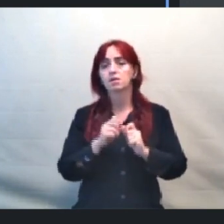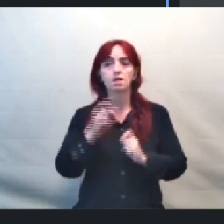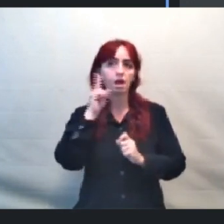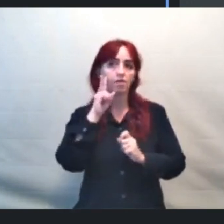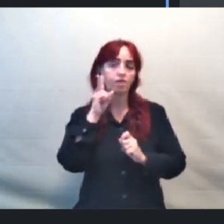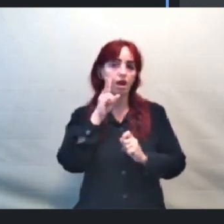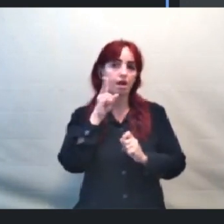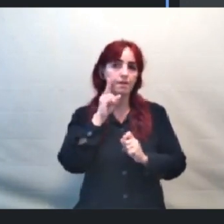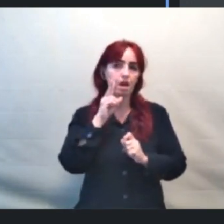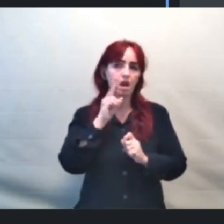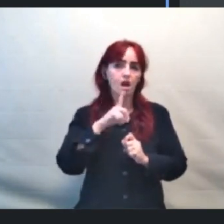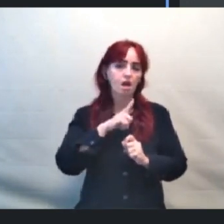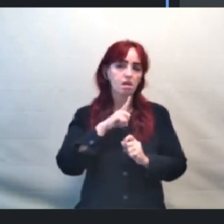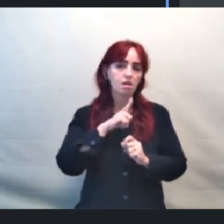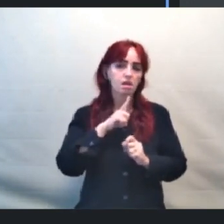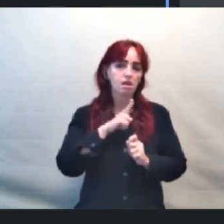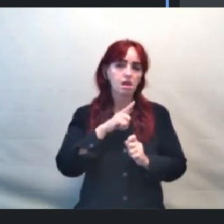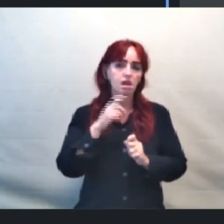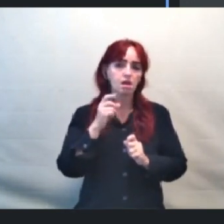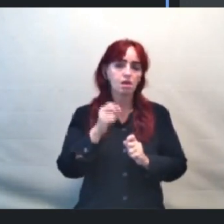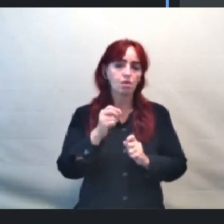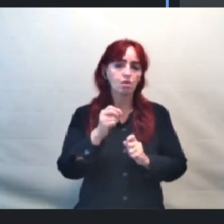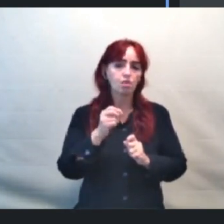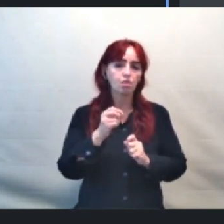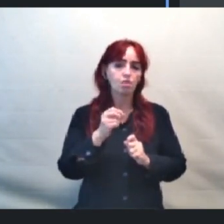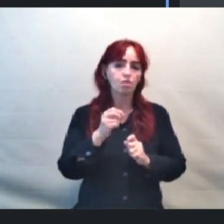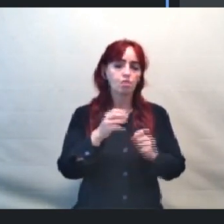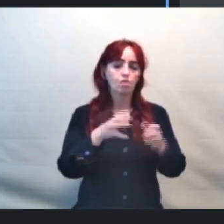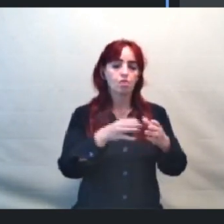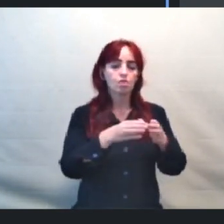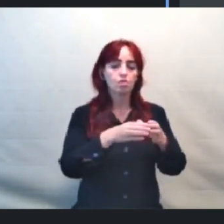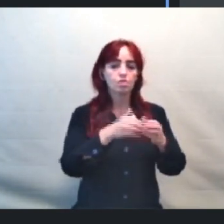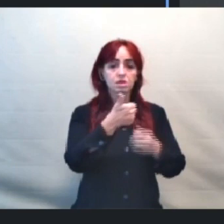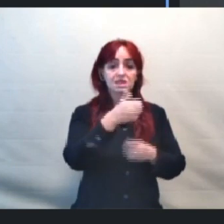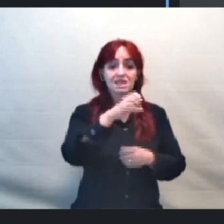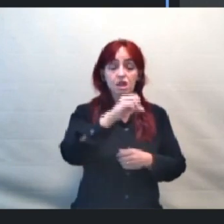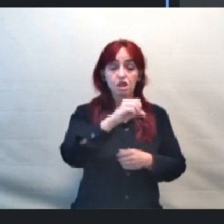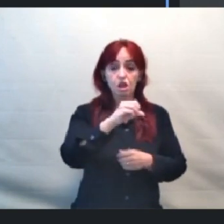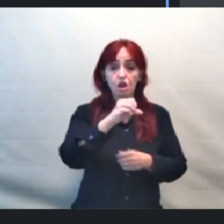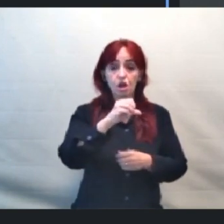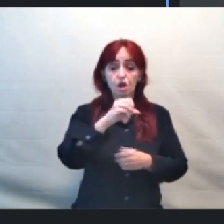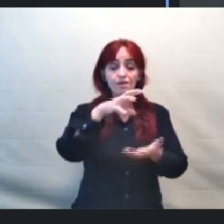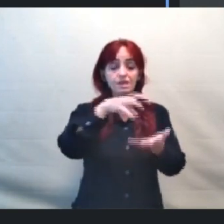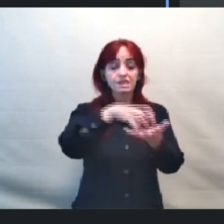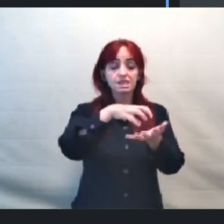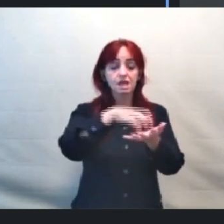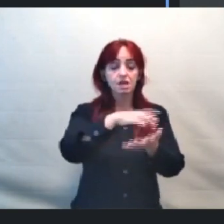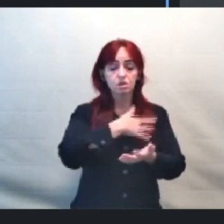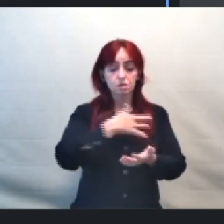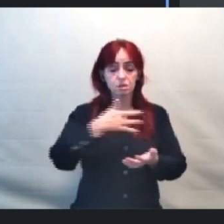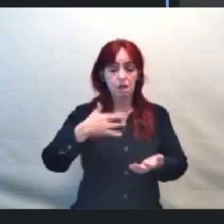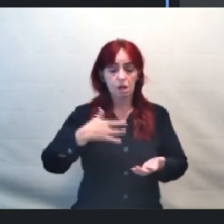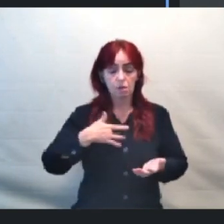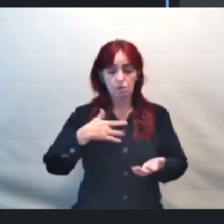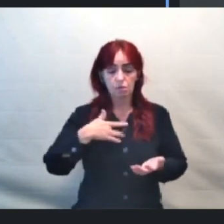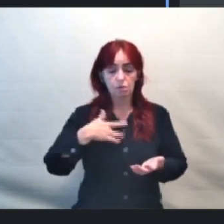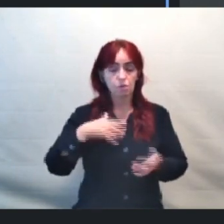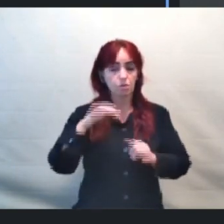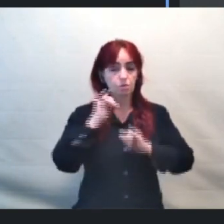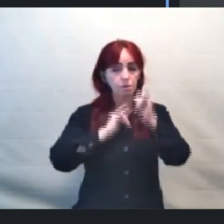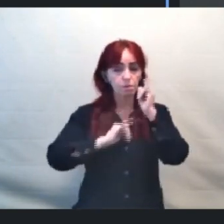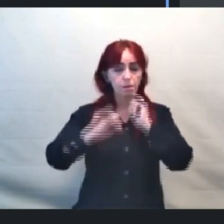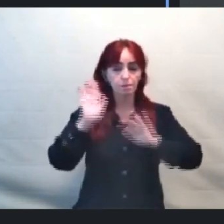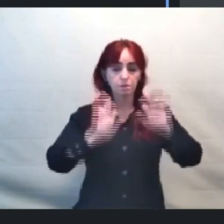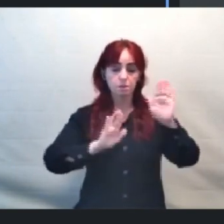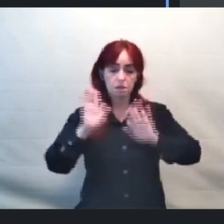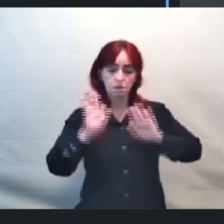nós temos um pacote de aproximadamente 19 centros de saúde, publicamos a licitação ainda no ano passado, mas ele